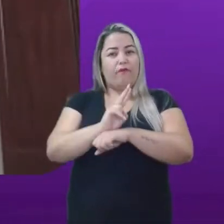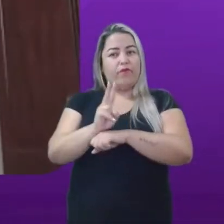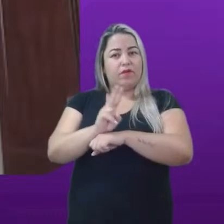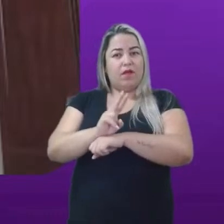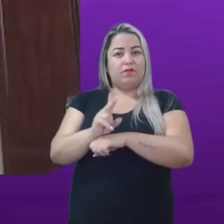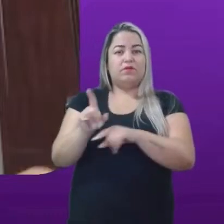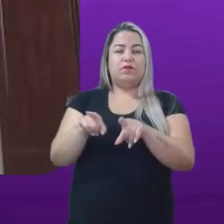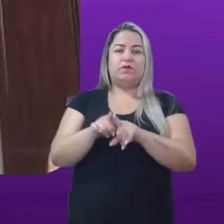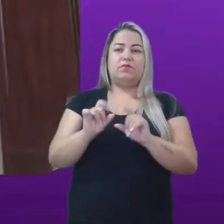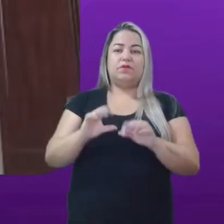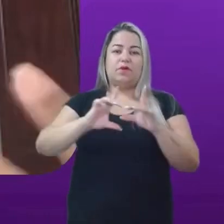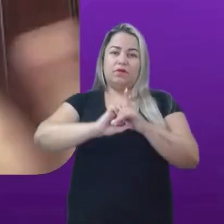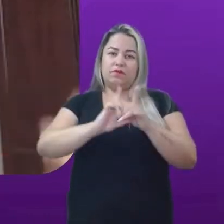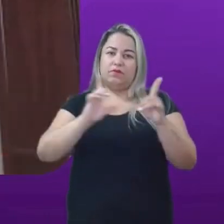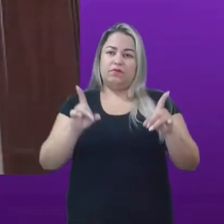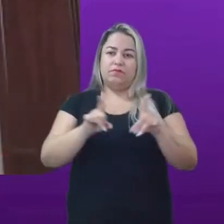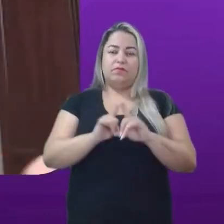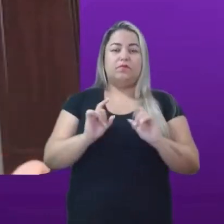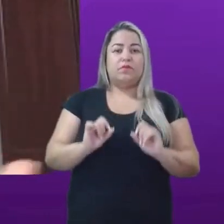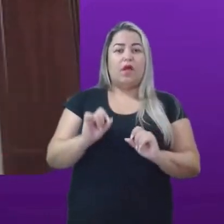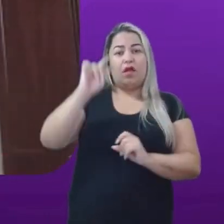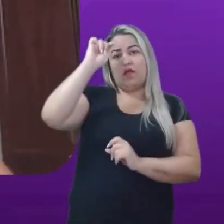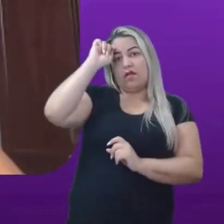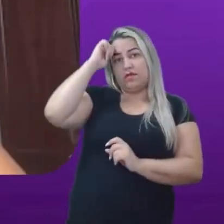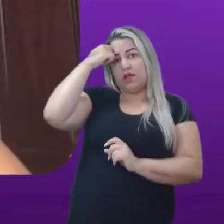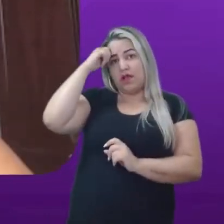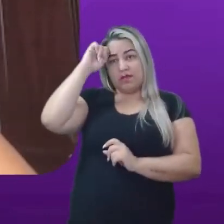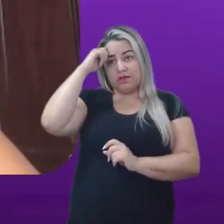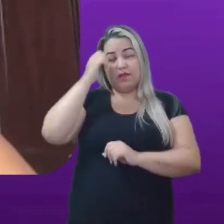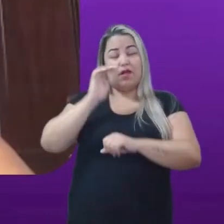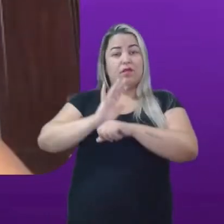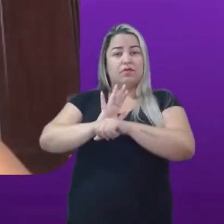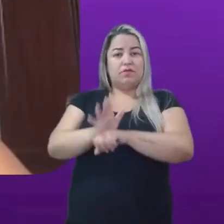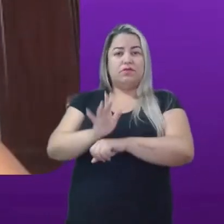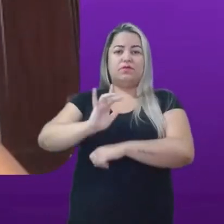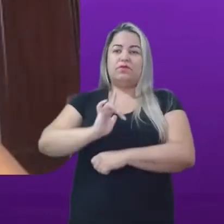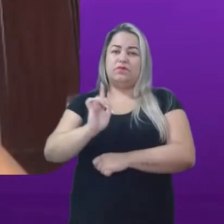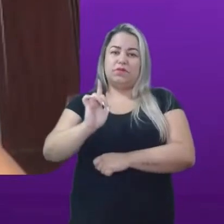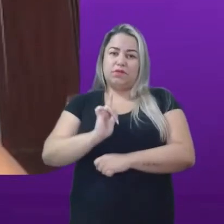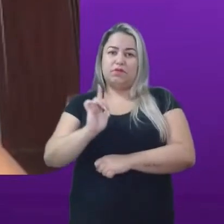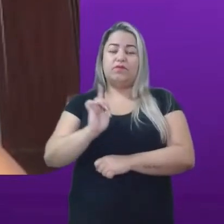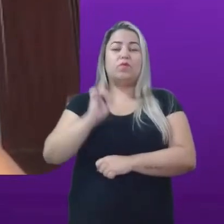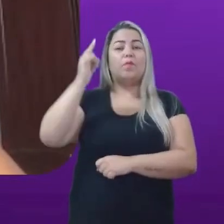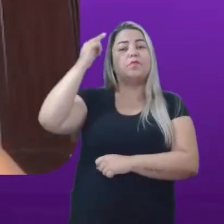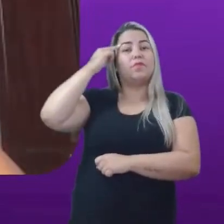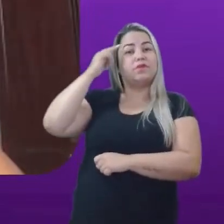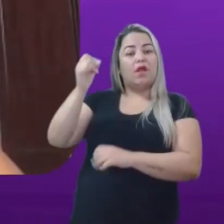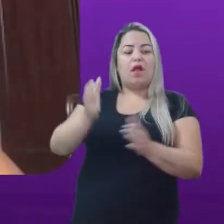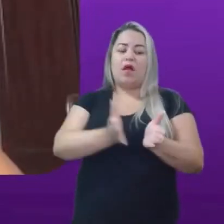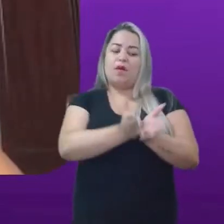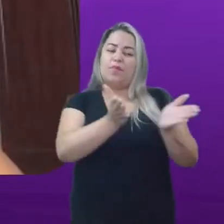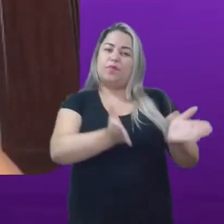foi fundamentado a partir da democracia, do mito da democracia racial, teve uma tendência de se pensar a